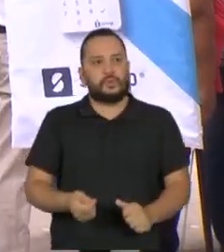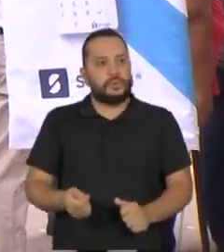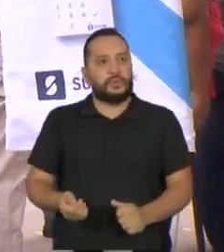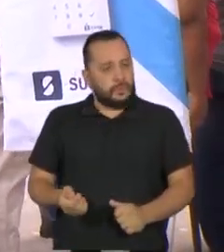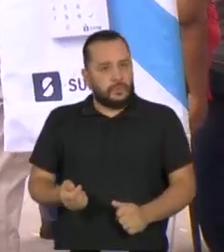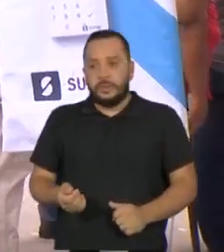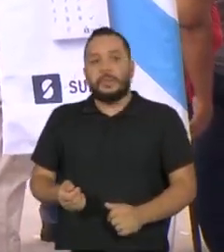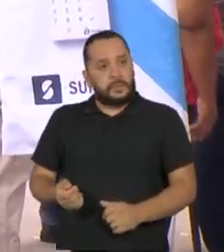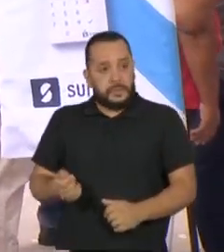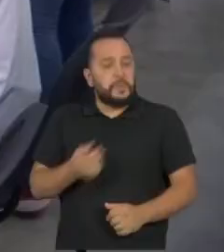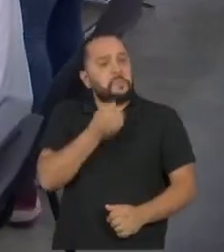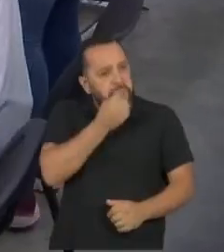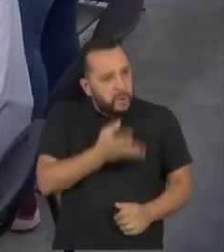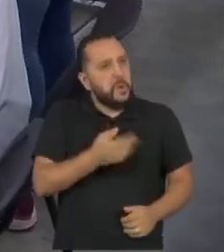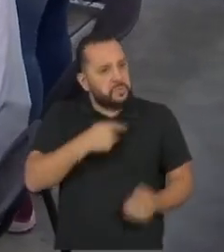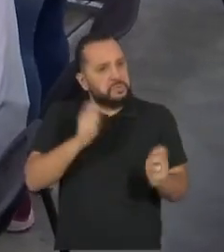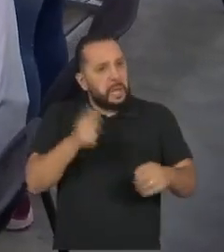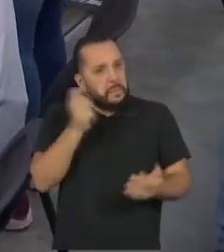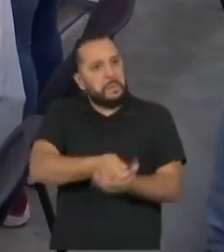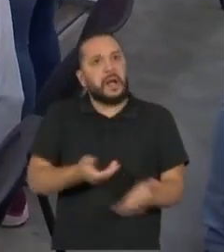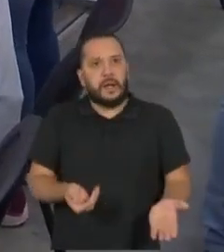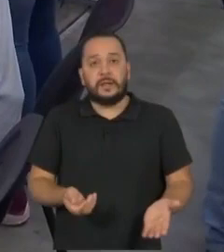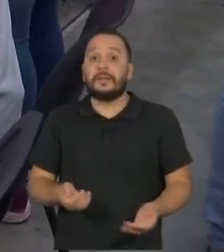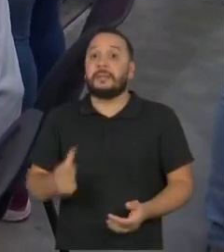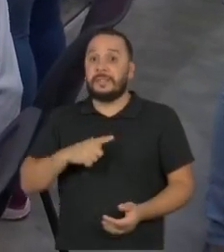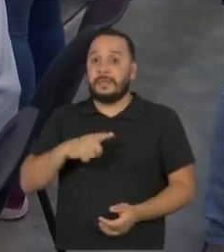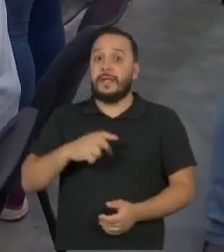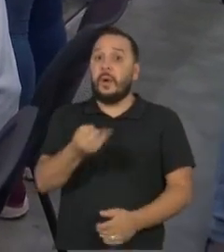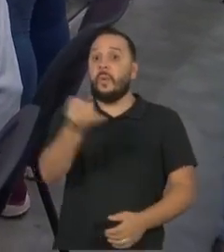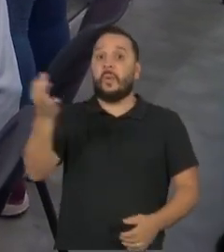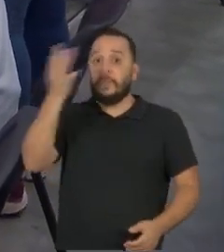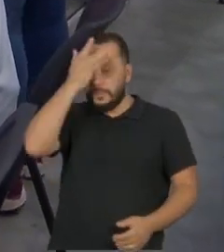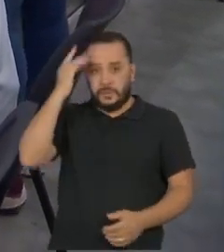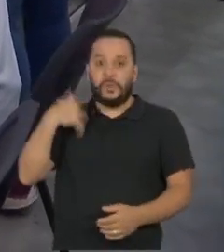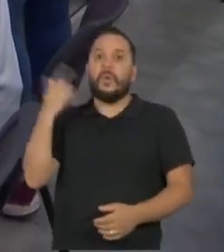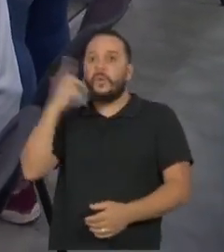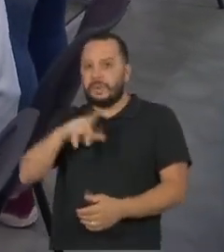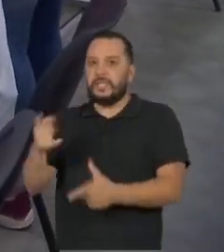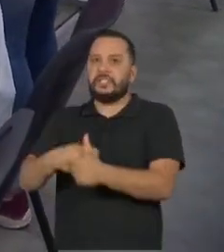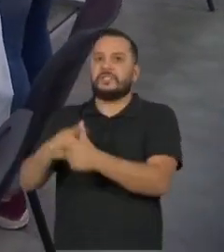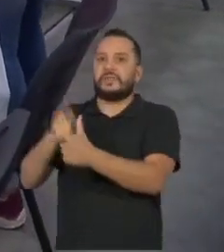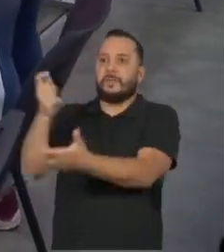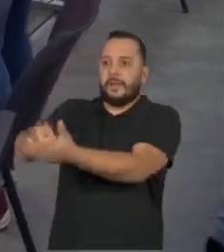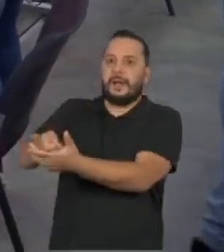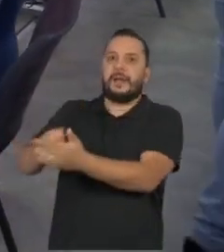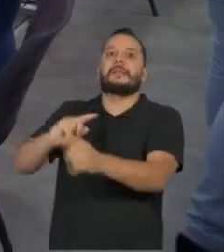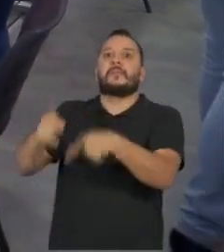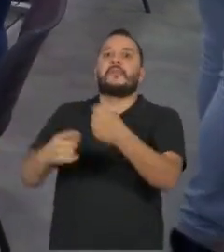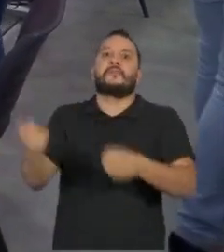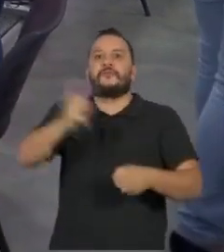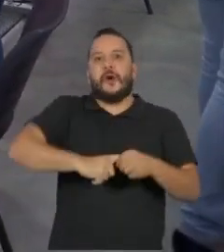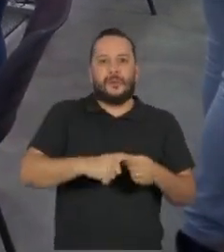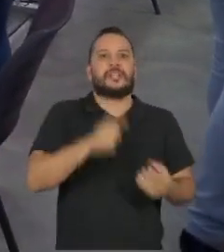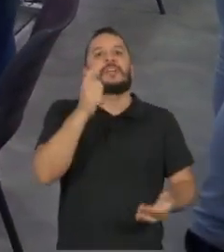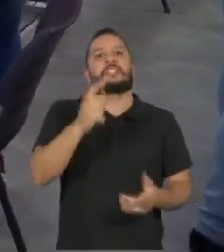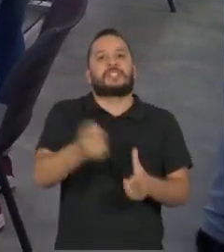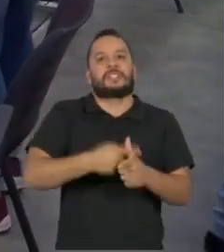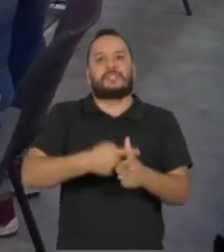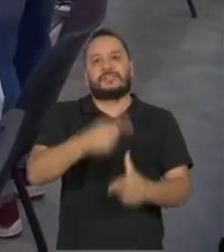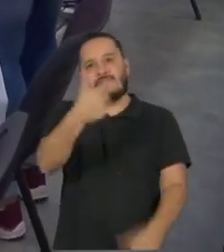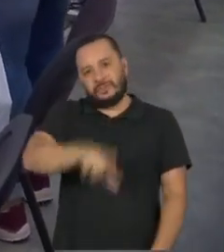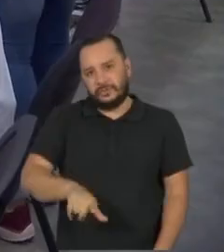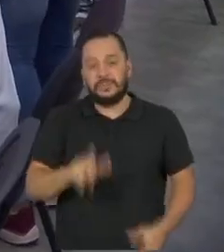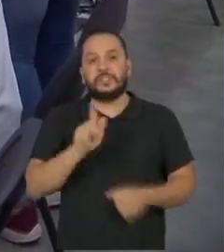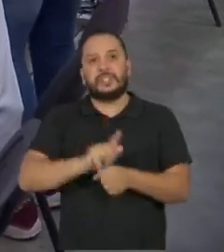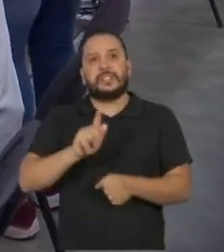Valeu. Esse valeu. Só que muitos, quando conseguem sair do buraco financeiro, voltam a fazer mais dívidas, diz a